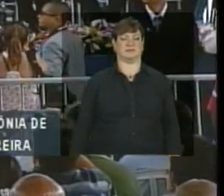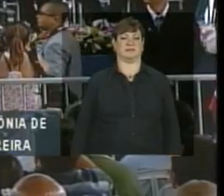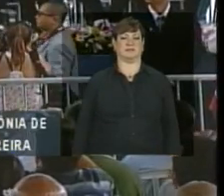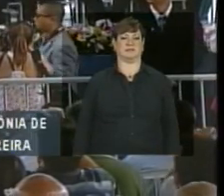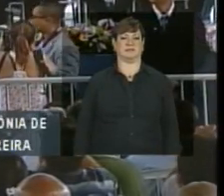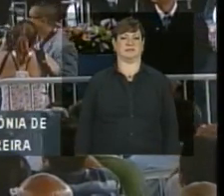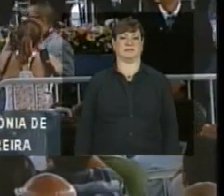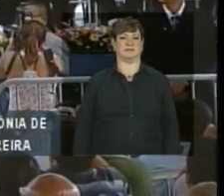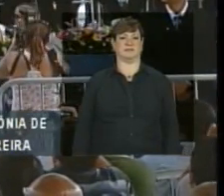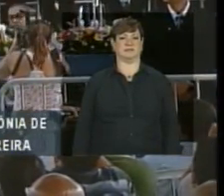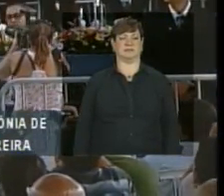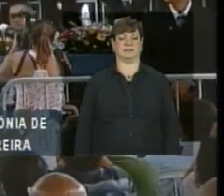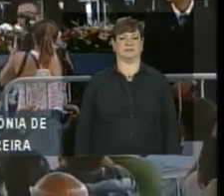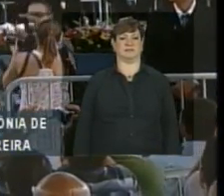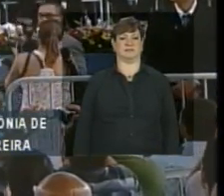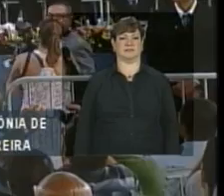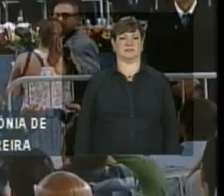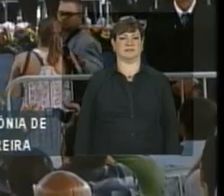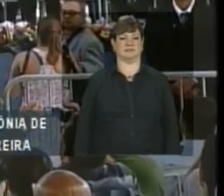Rousseff.